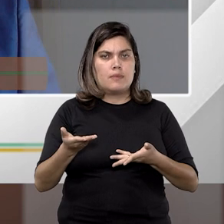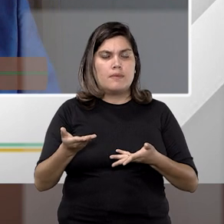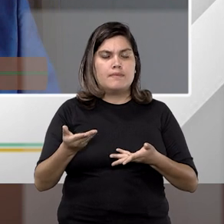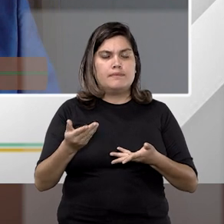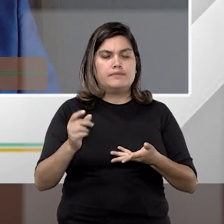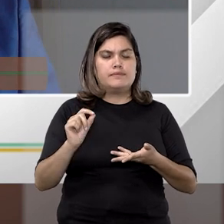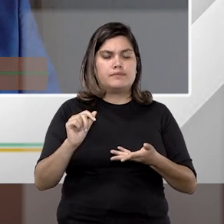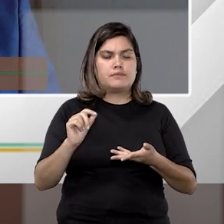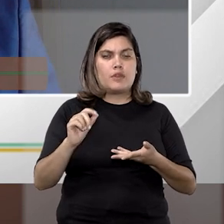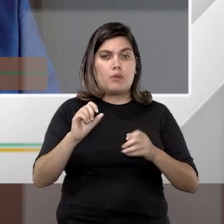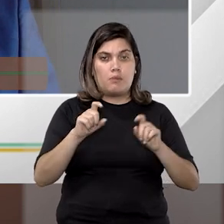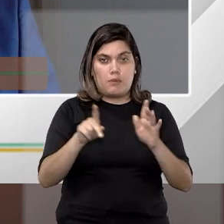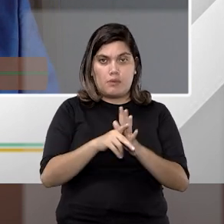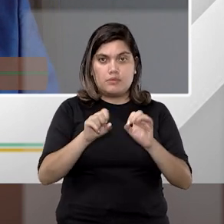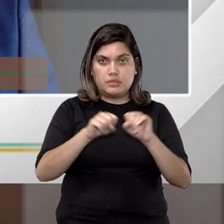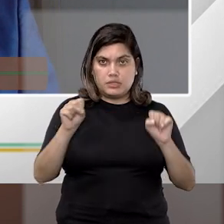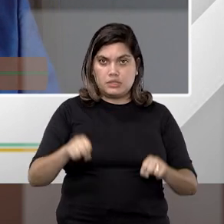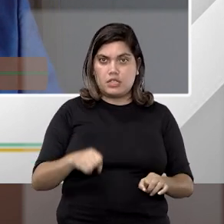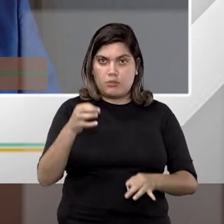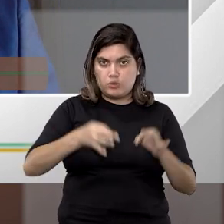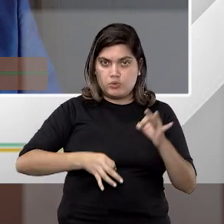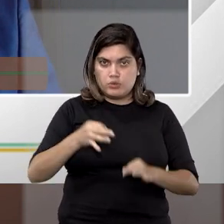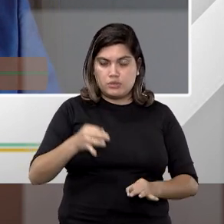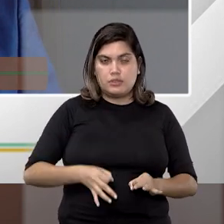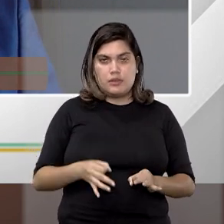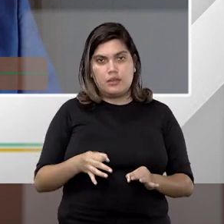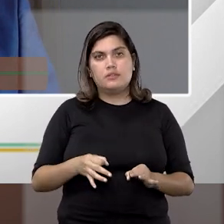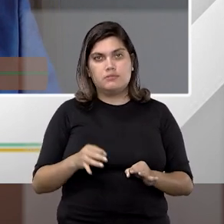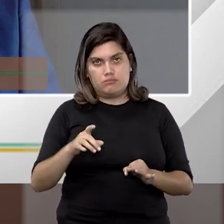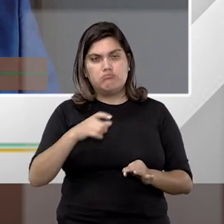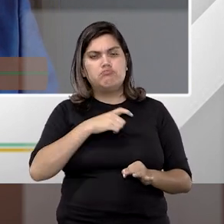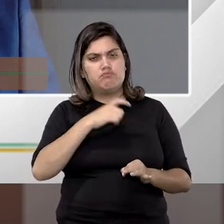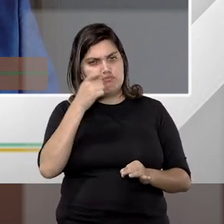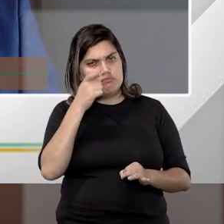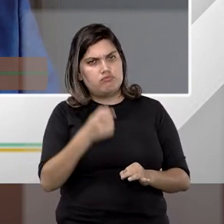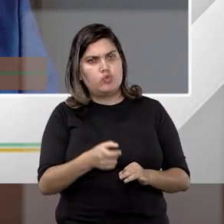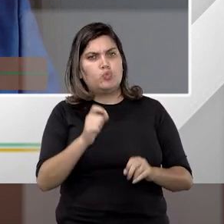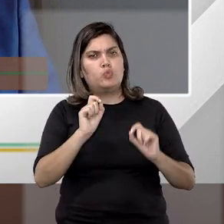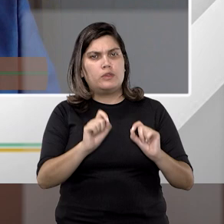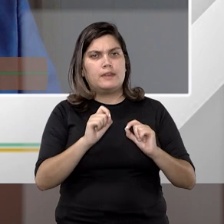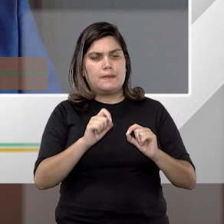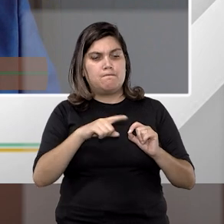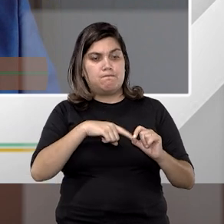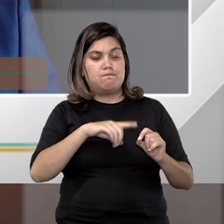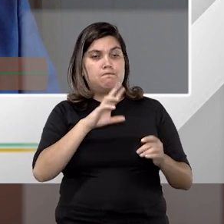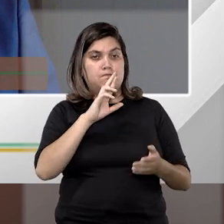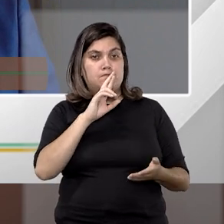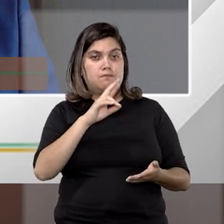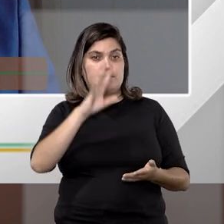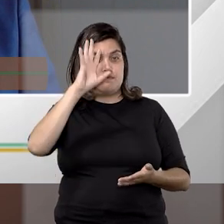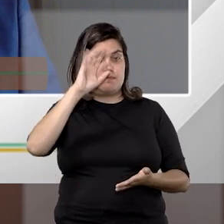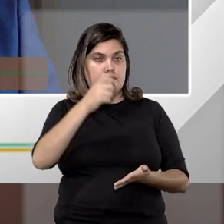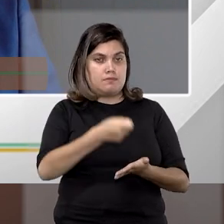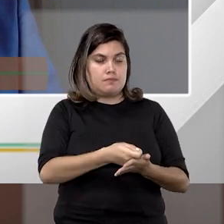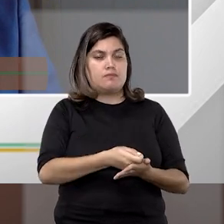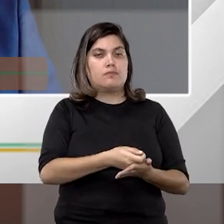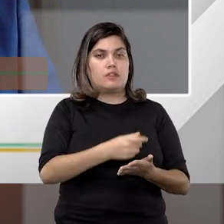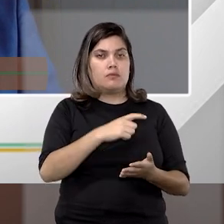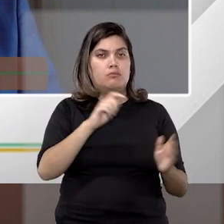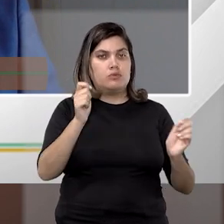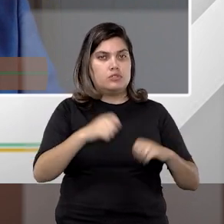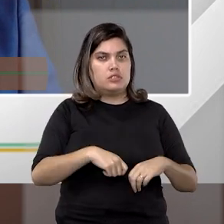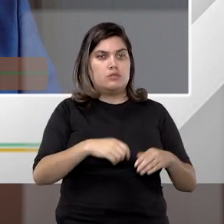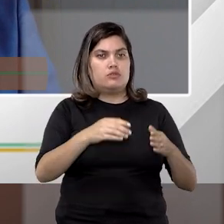do do do do sistema dos juizados né e o interessante é que essas sentenças